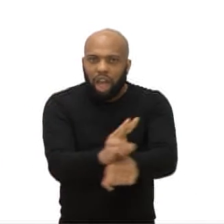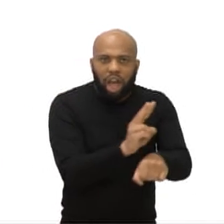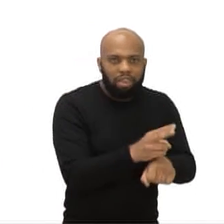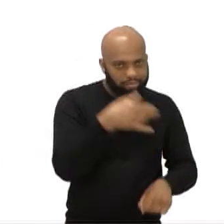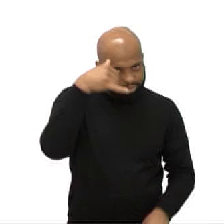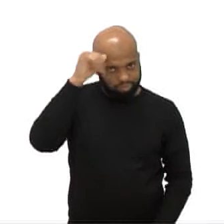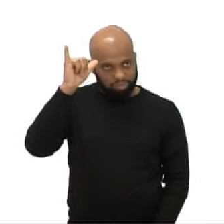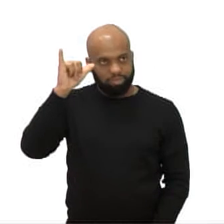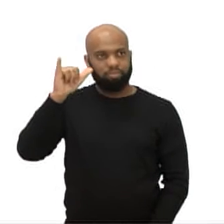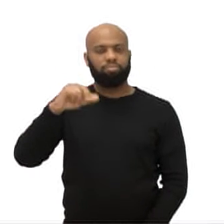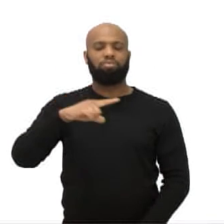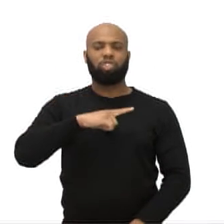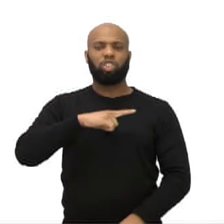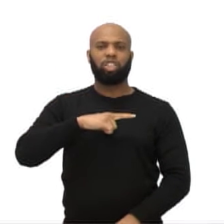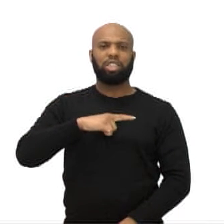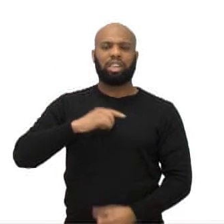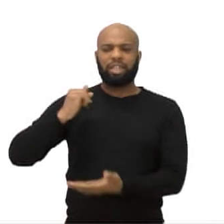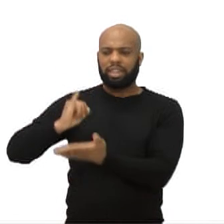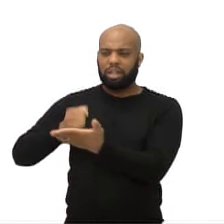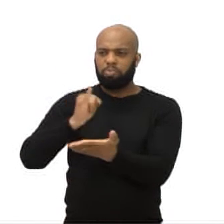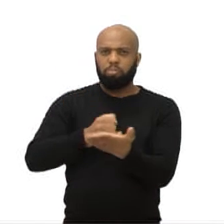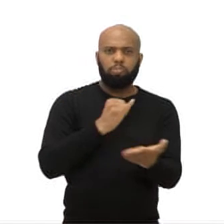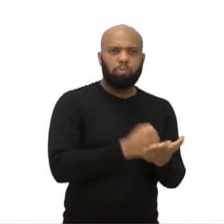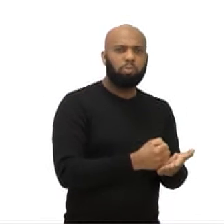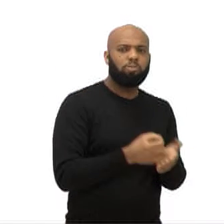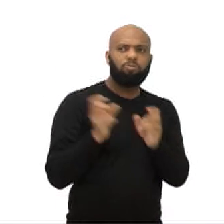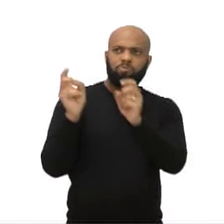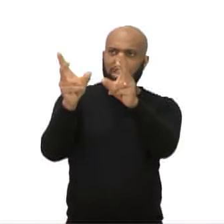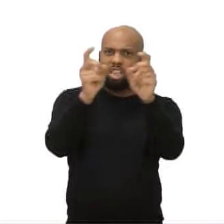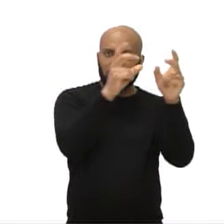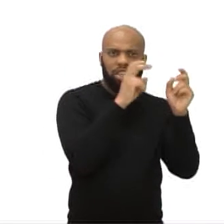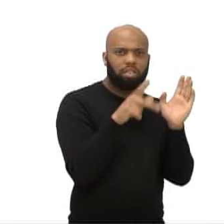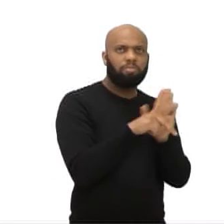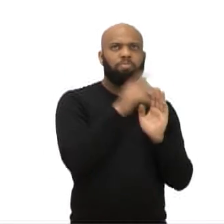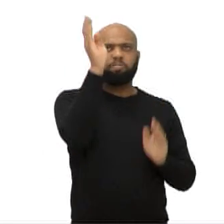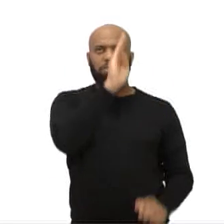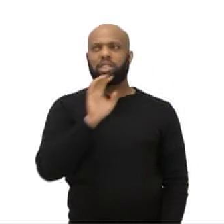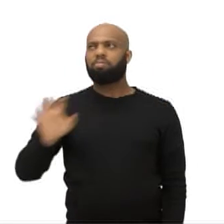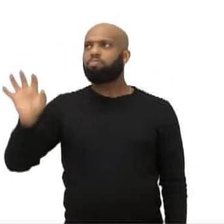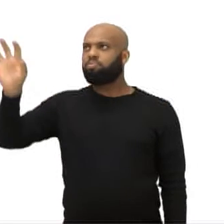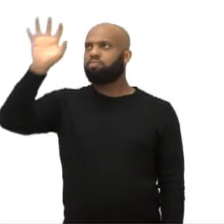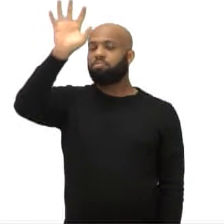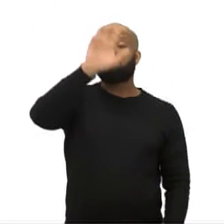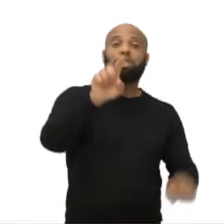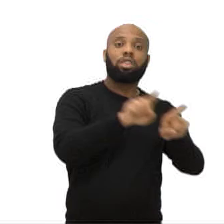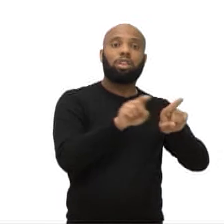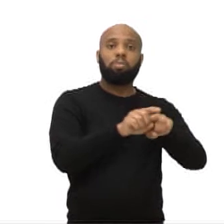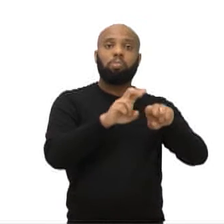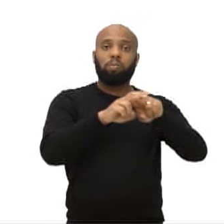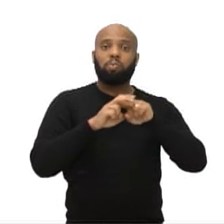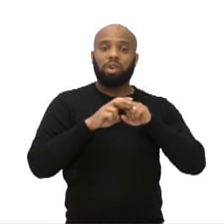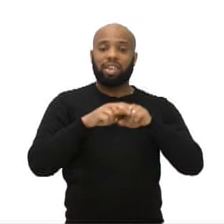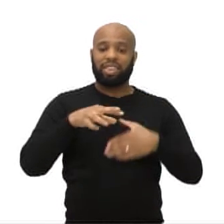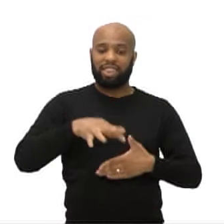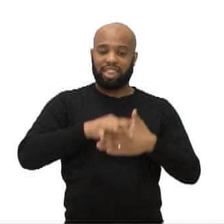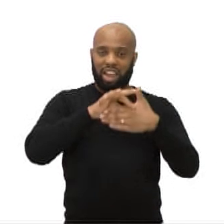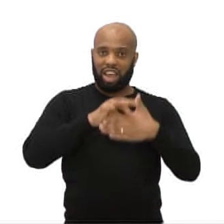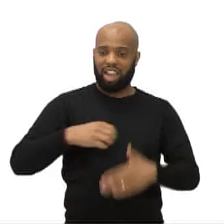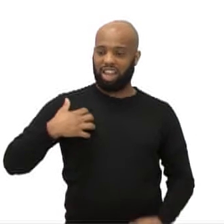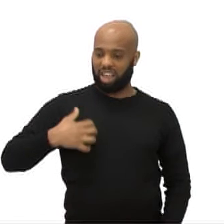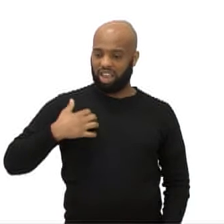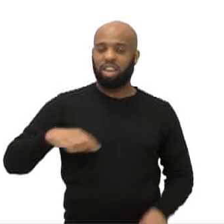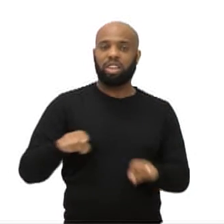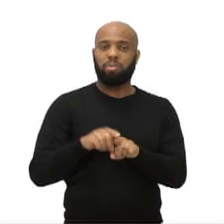altos impostos para comercializarem com outras províncias brasileiras e, principalmente, pela carne argentina e uruguaia